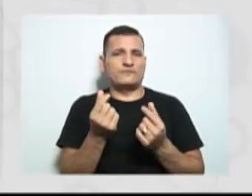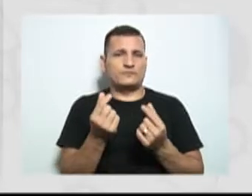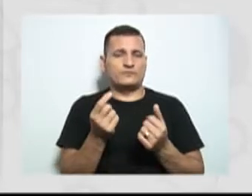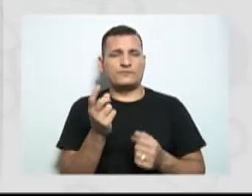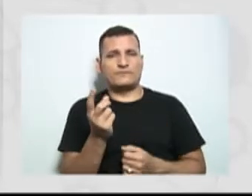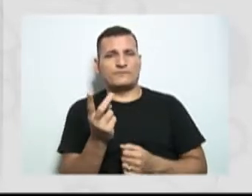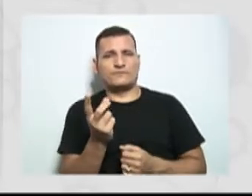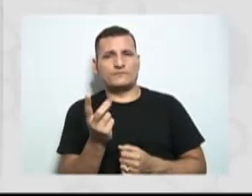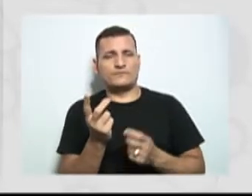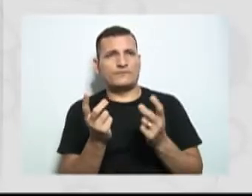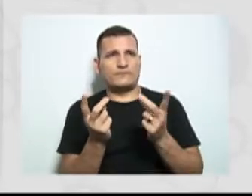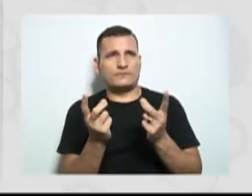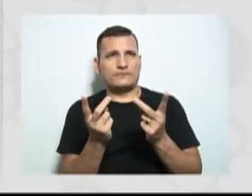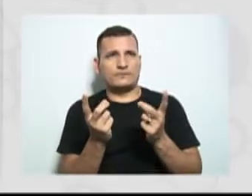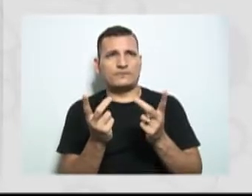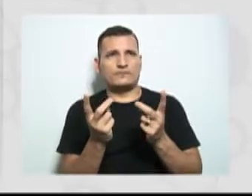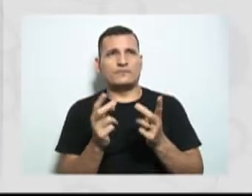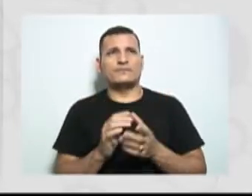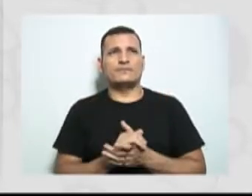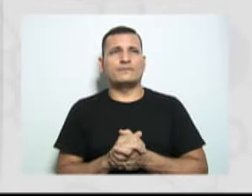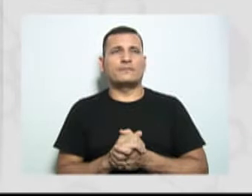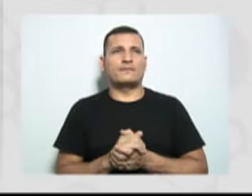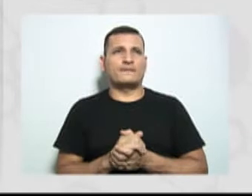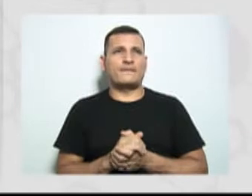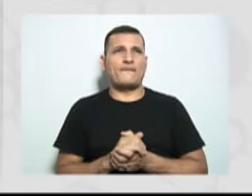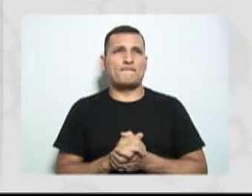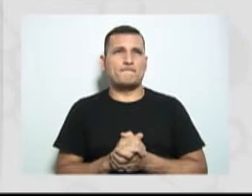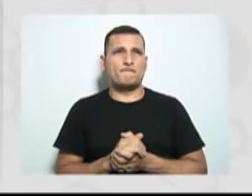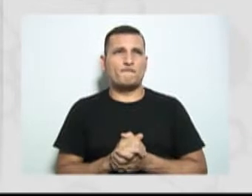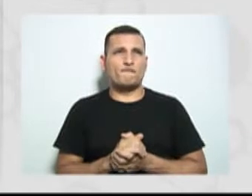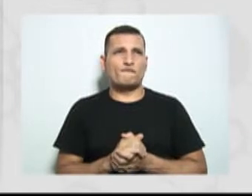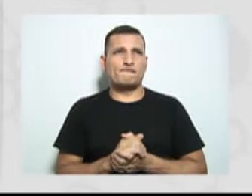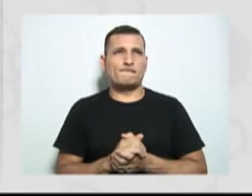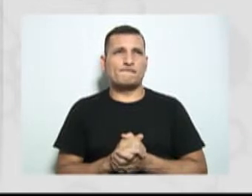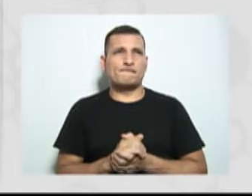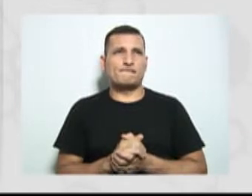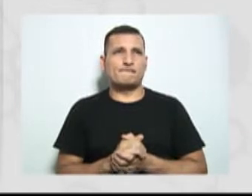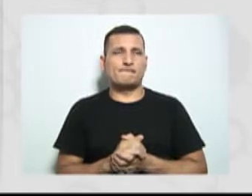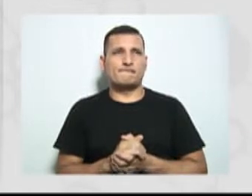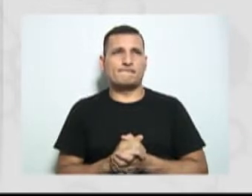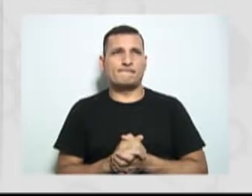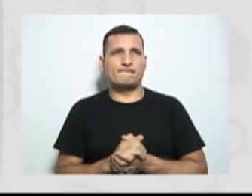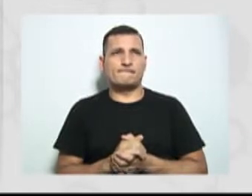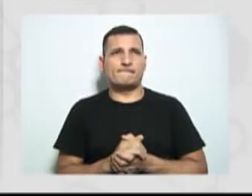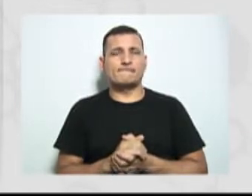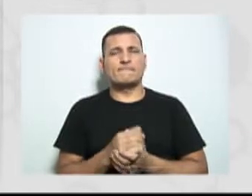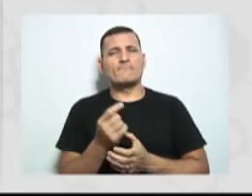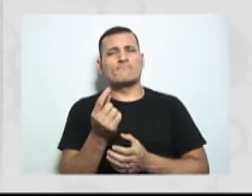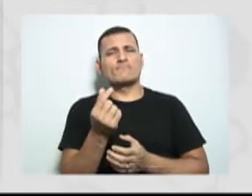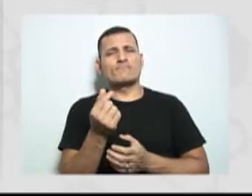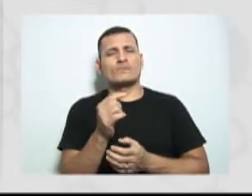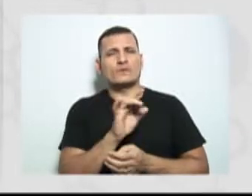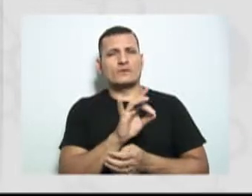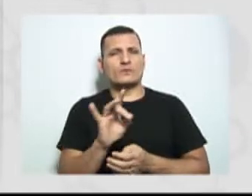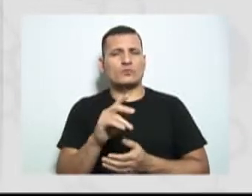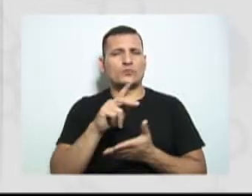sendo qual? Nós definimos que o preço de venda do nosso pudim foi quanto a